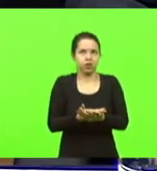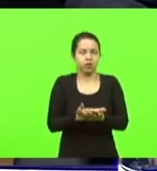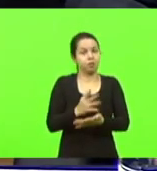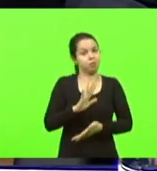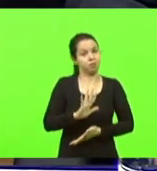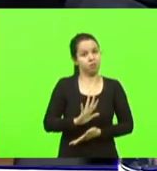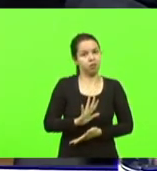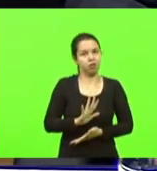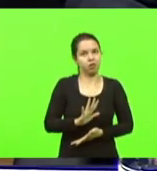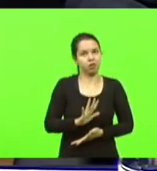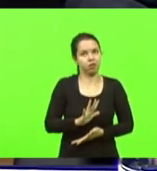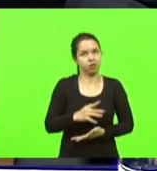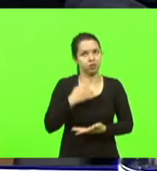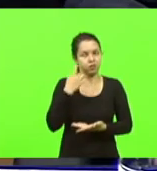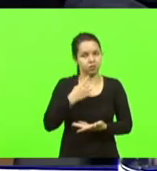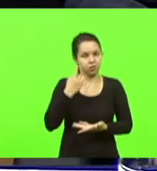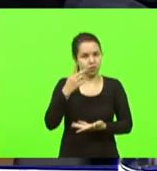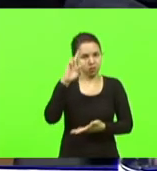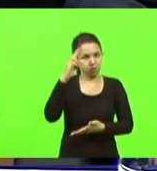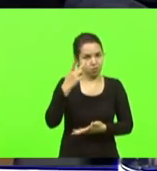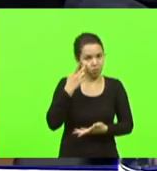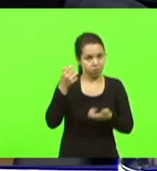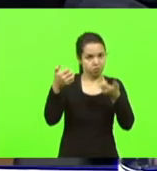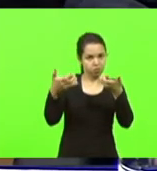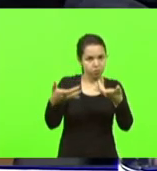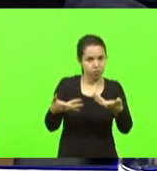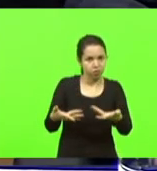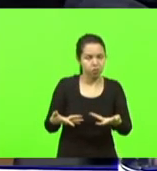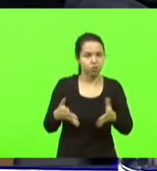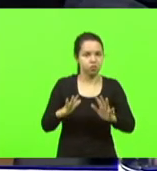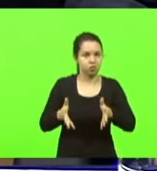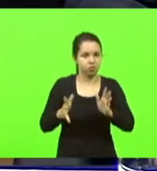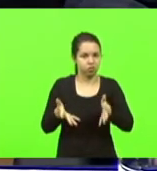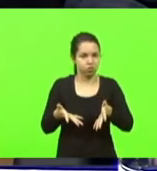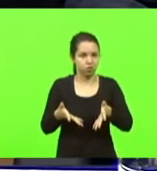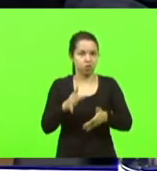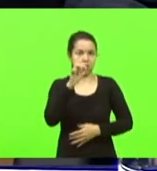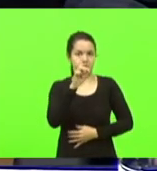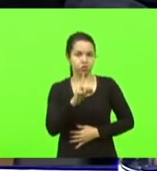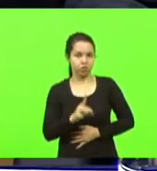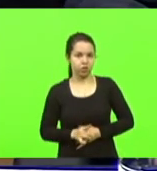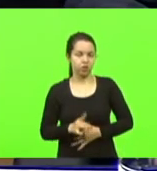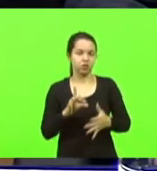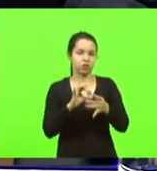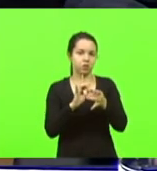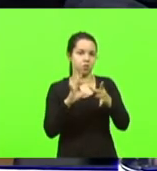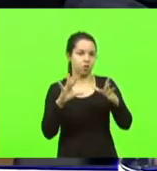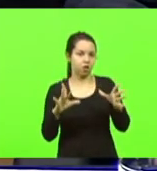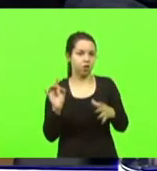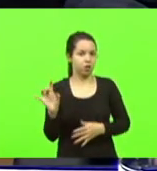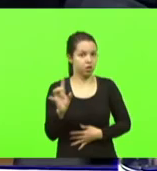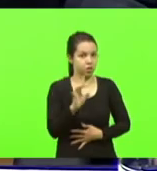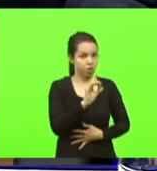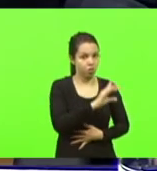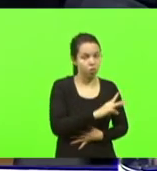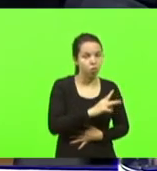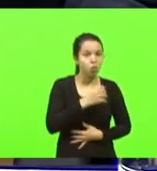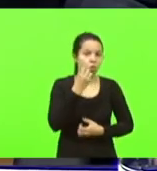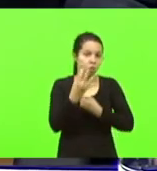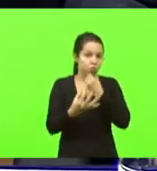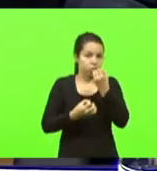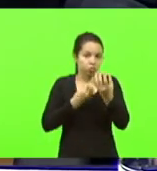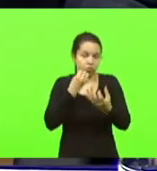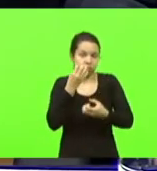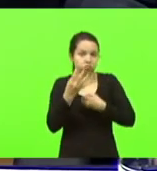é como Deputado Milton Alves solo muito bem não é o direito democrático cada um tem de se expressar de falar